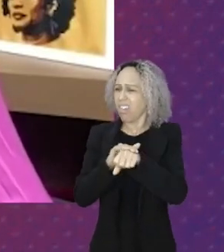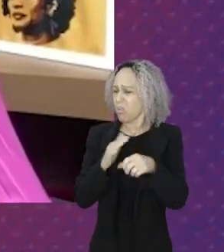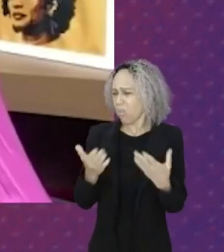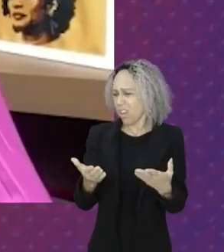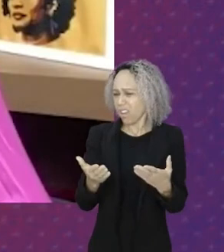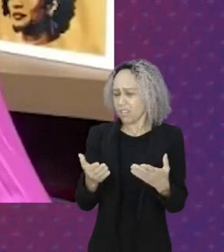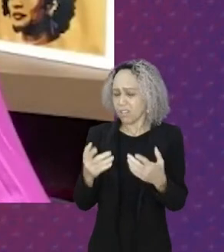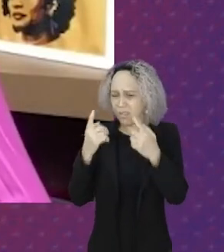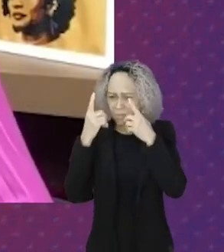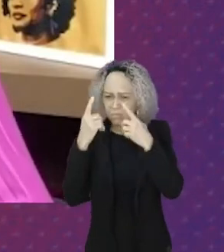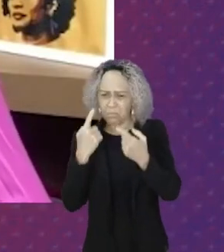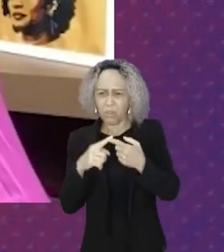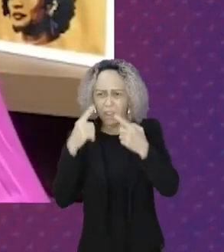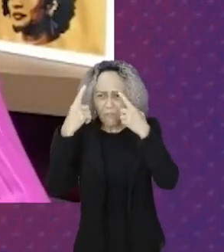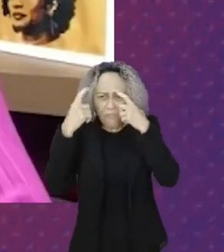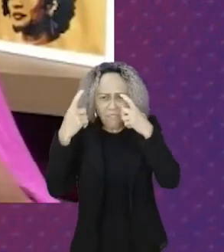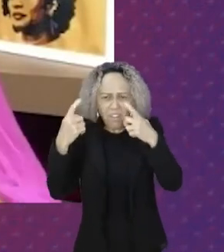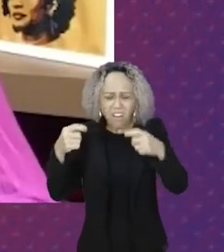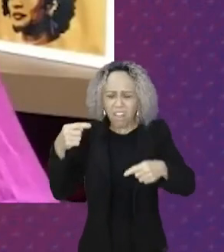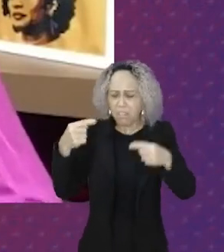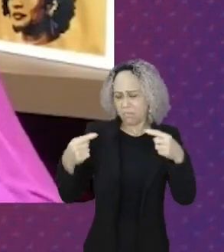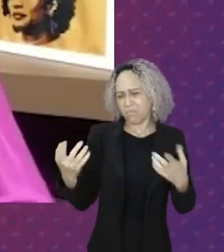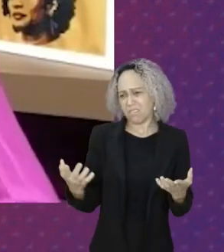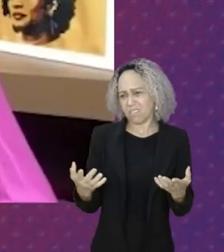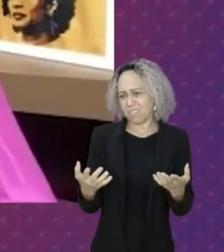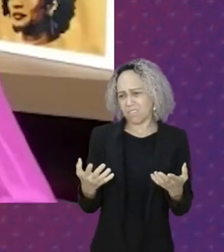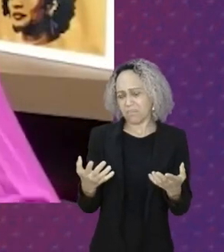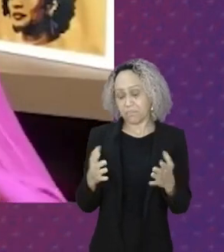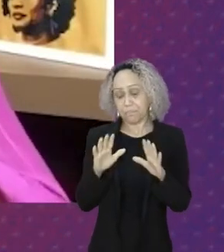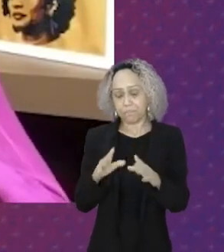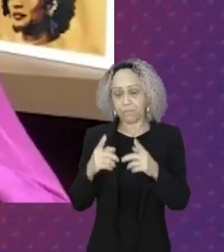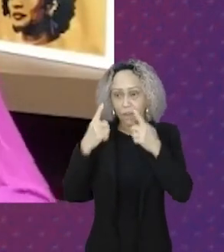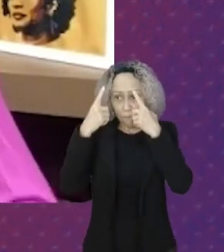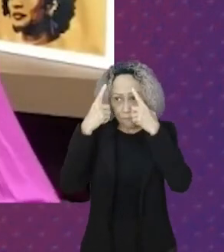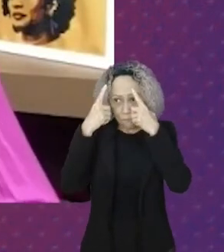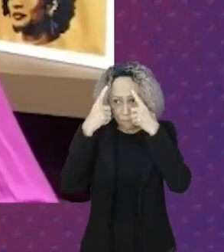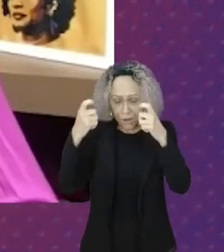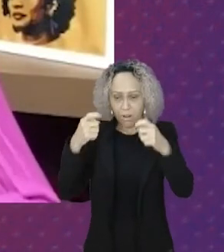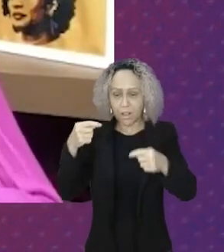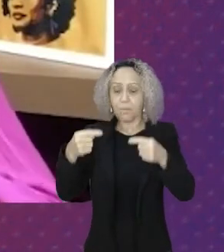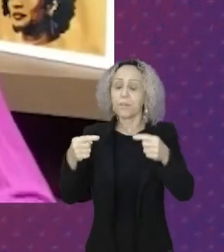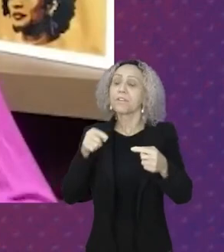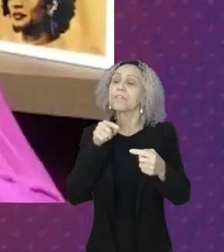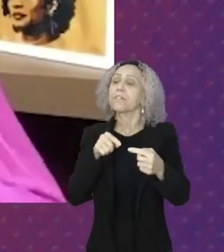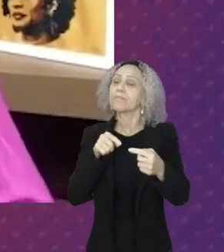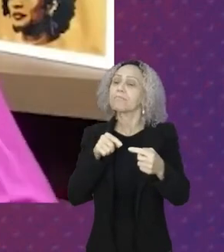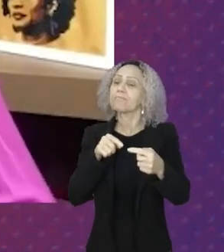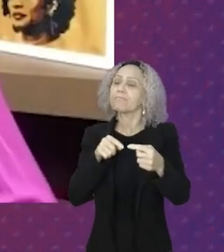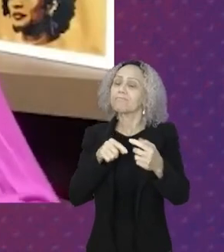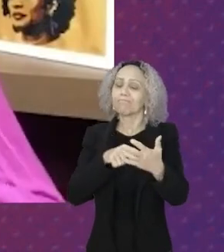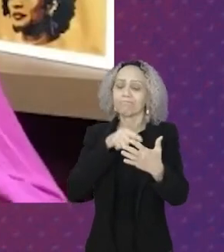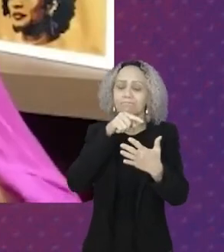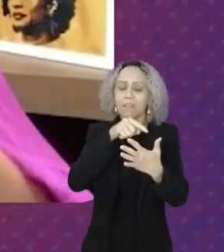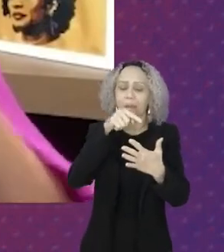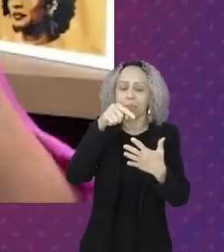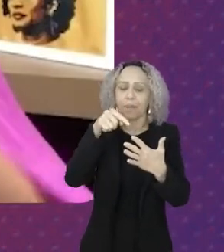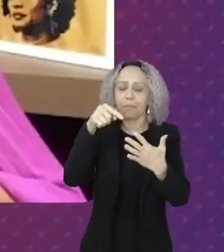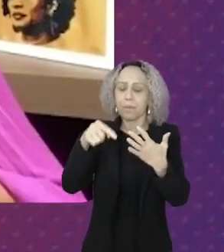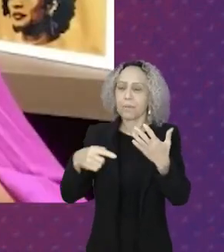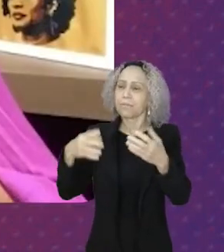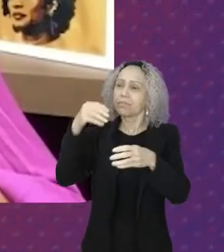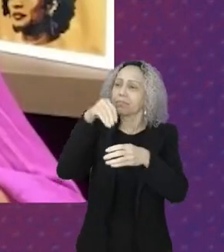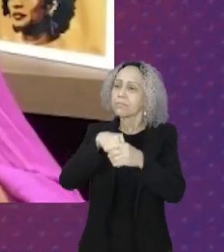serem preservadas, serem levadas em conta. Então, violência política envolve vários elementos, desde